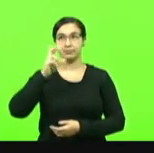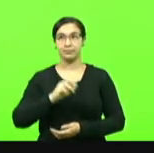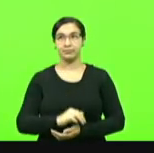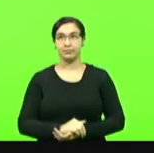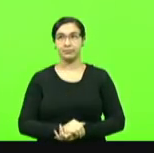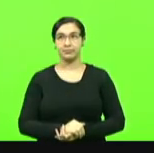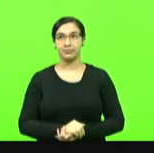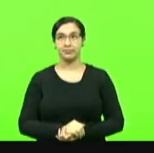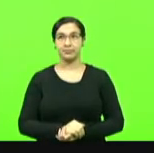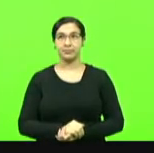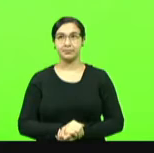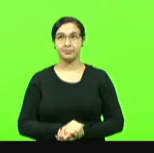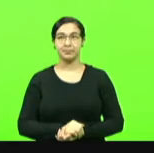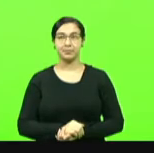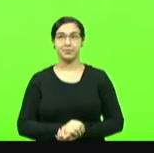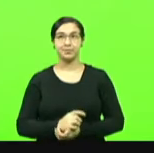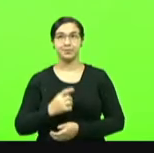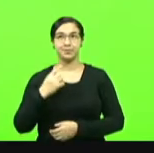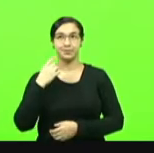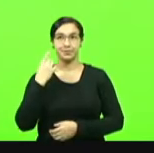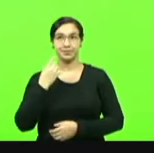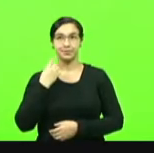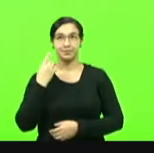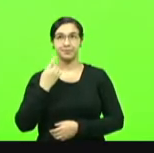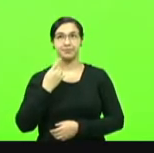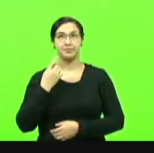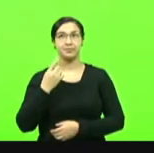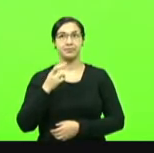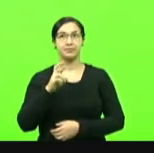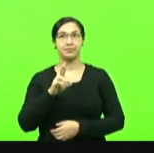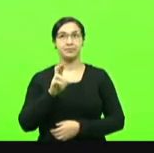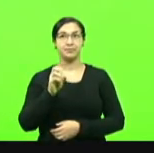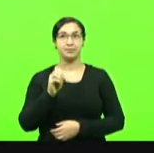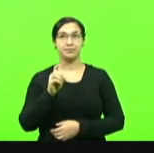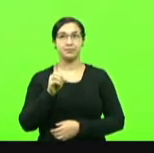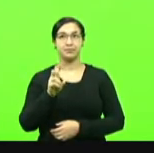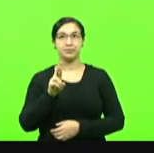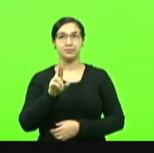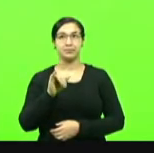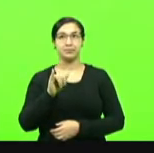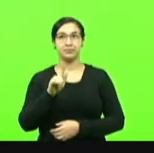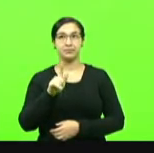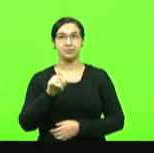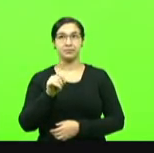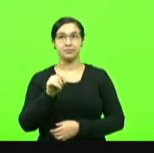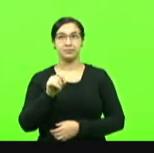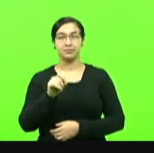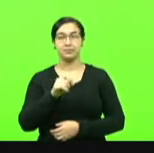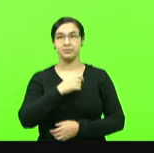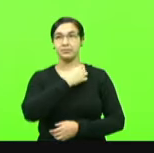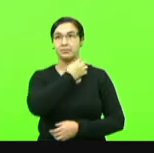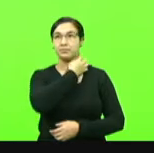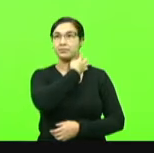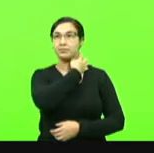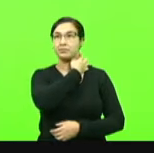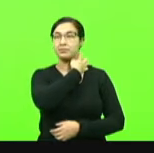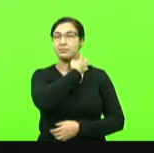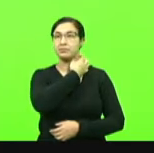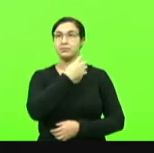Como vota deputado Rodrigo Minotto? Já votou 2. Como vota deputado Sargento Lima?